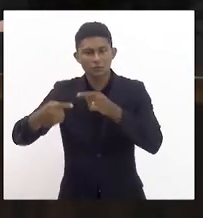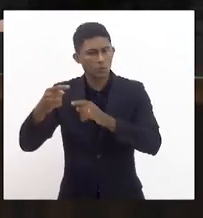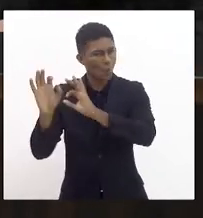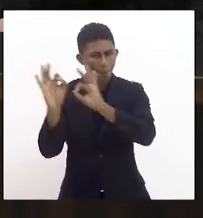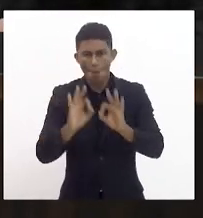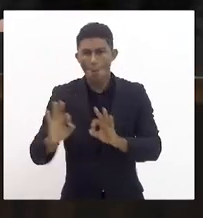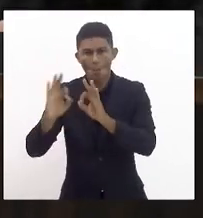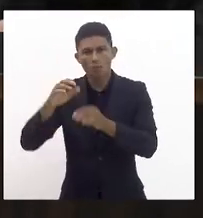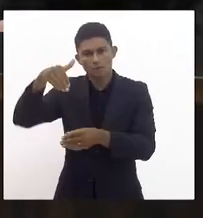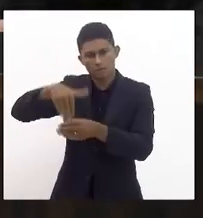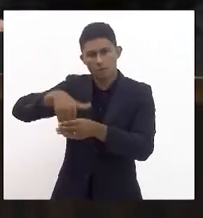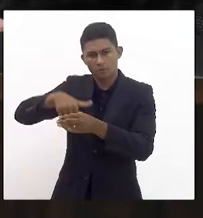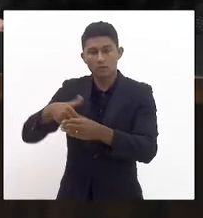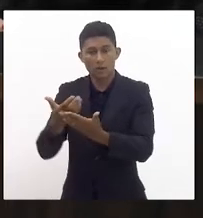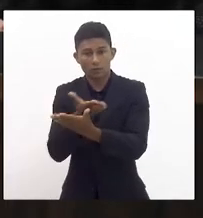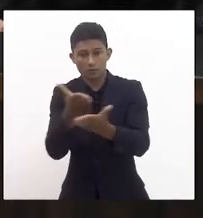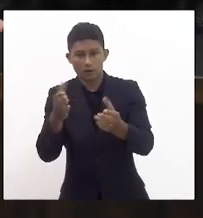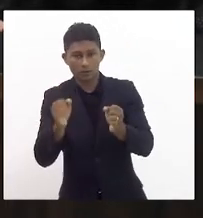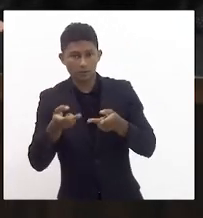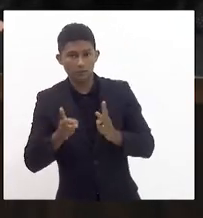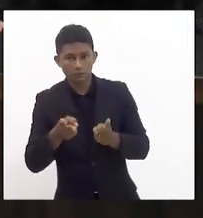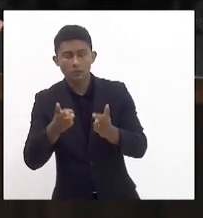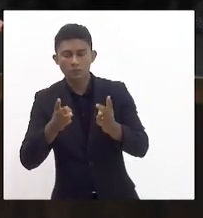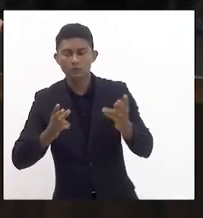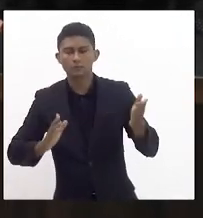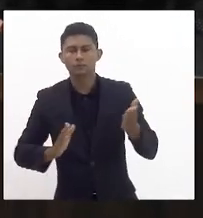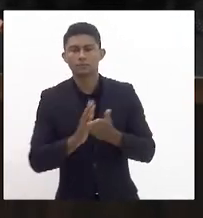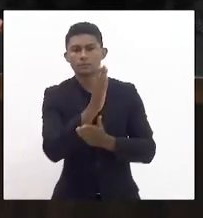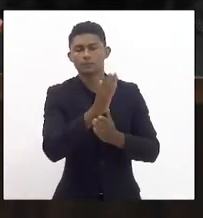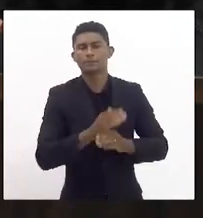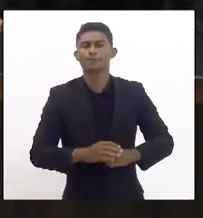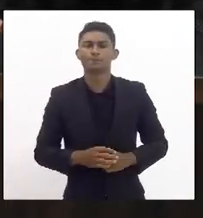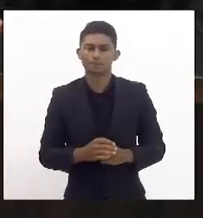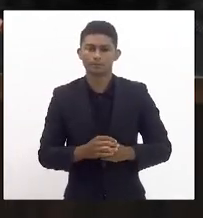votação, senhores que aprovam, permaneçam como estão, aprovado, vai à promulgação.